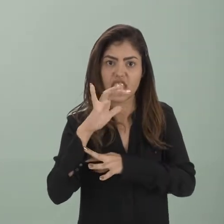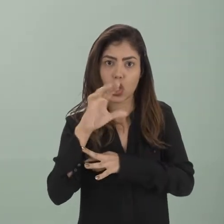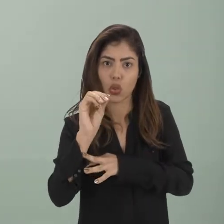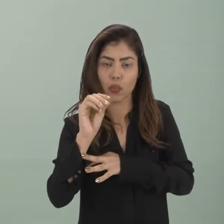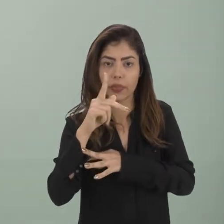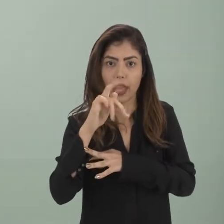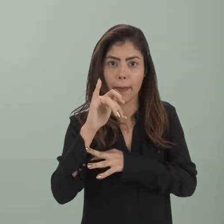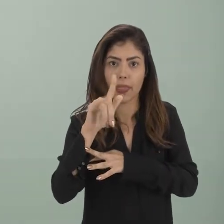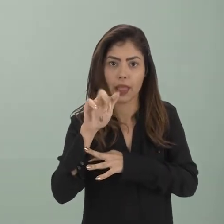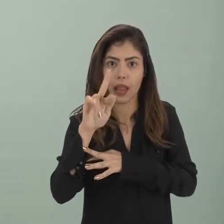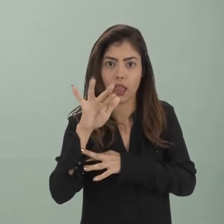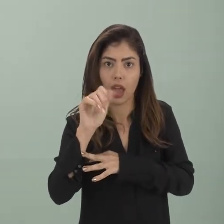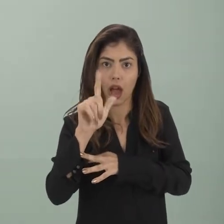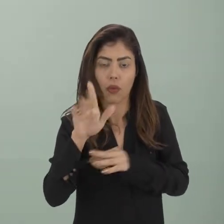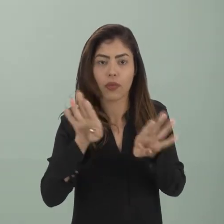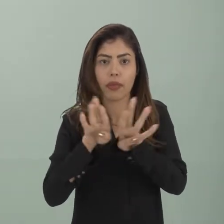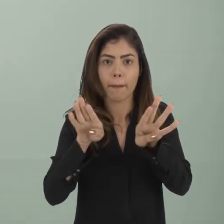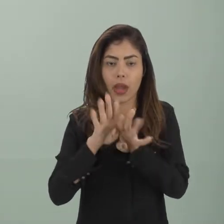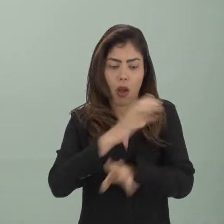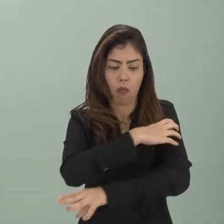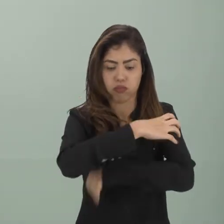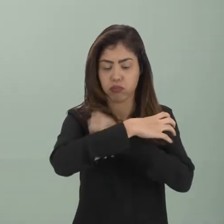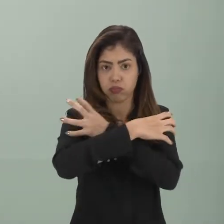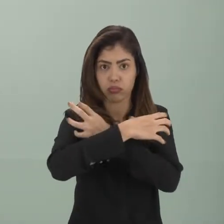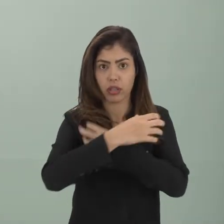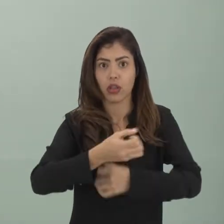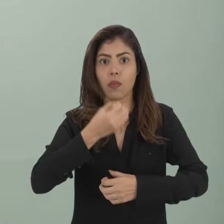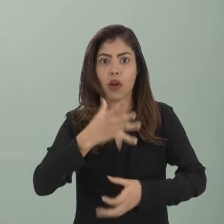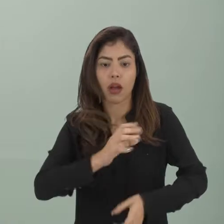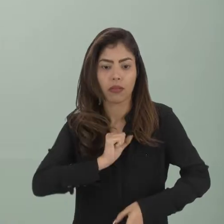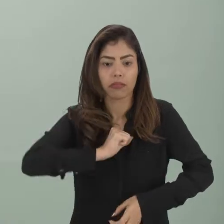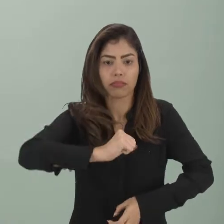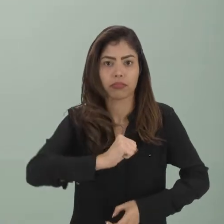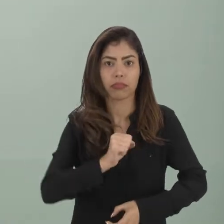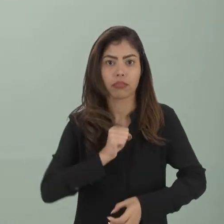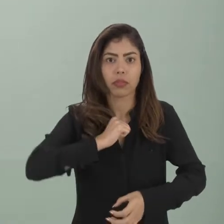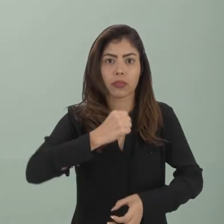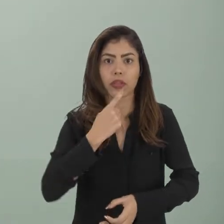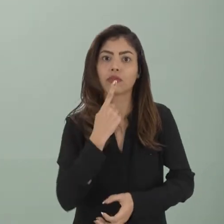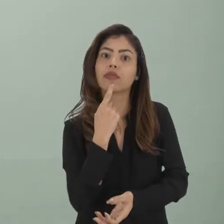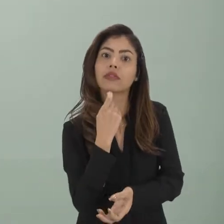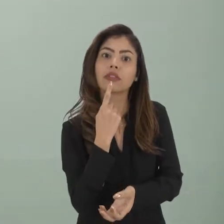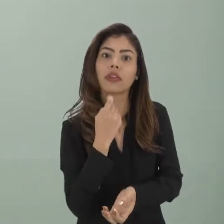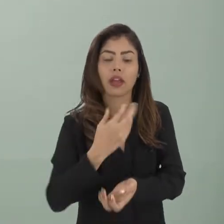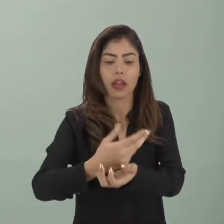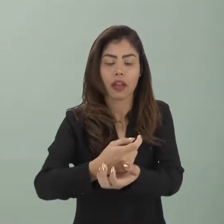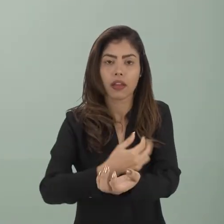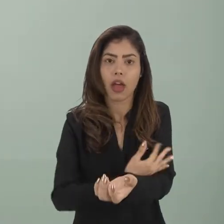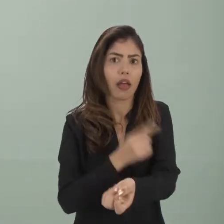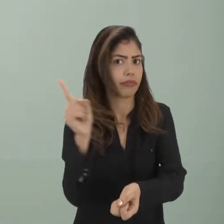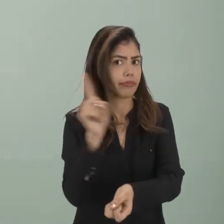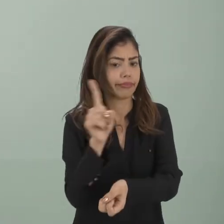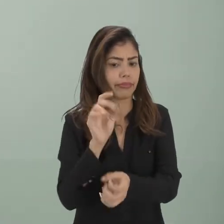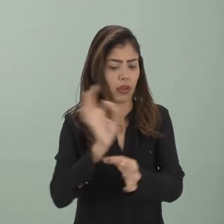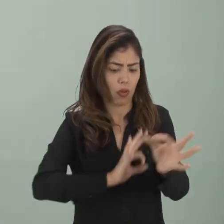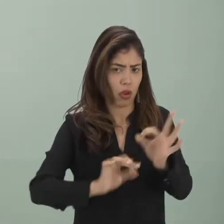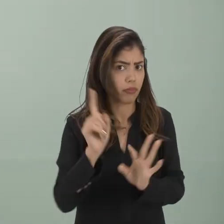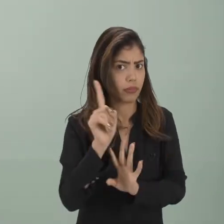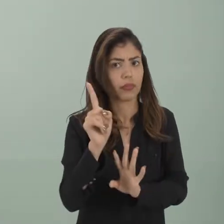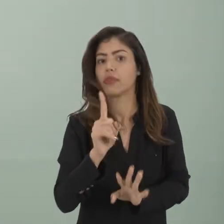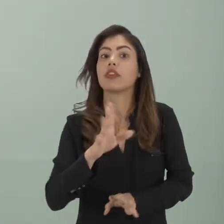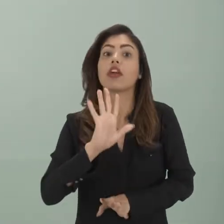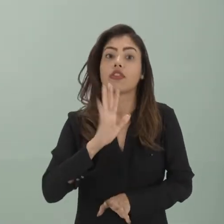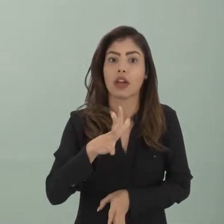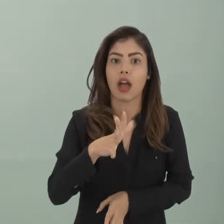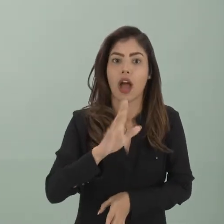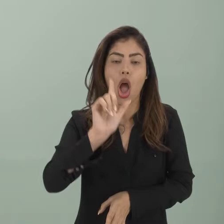epitelial e tecido muscular. E ao realizar o bombeamento do sangue, nós não controlamos ele. A